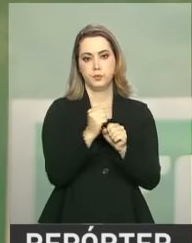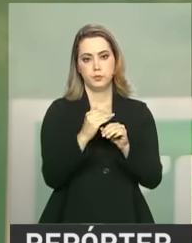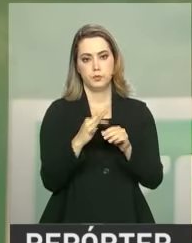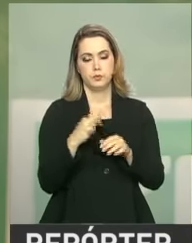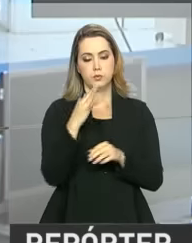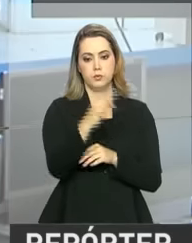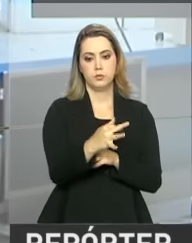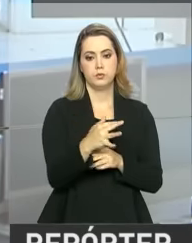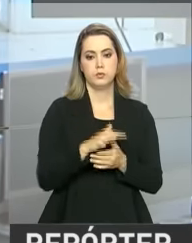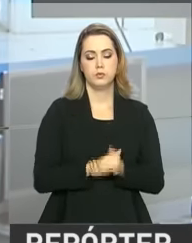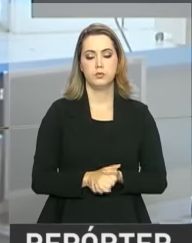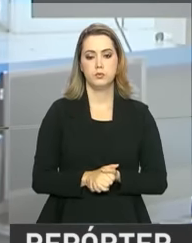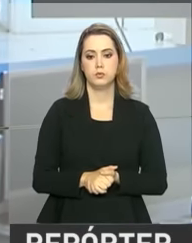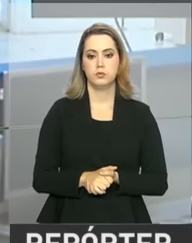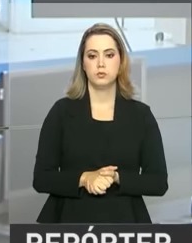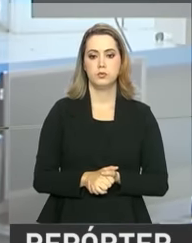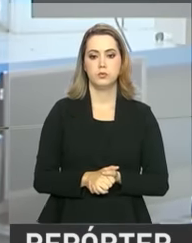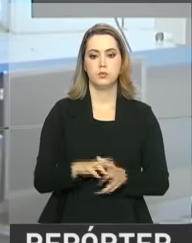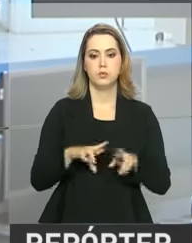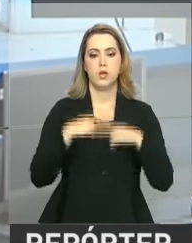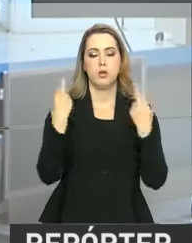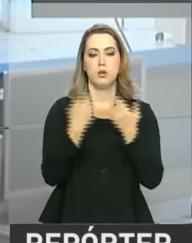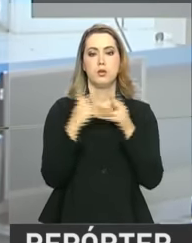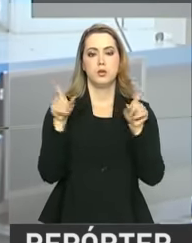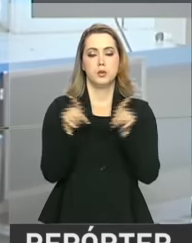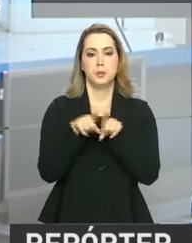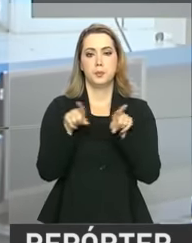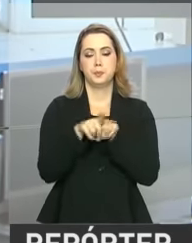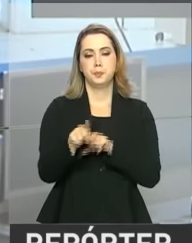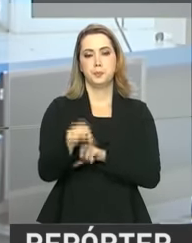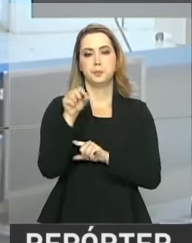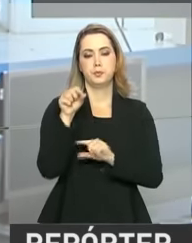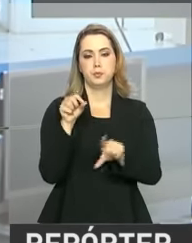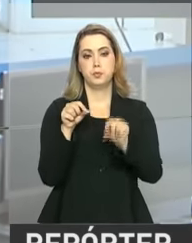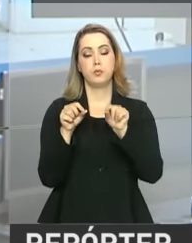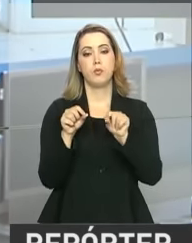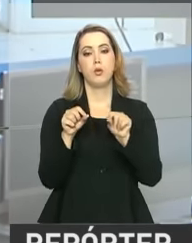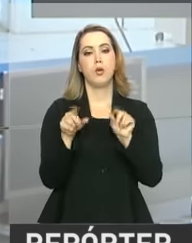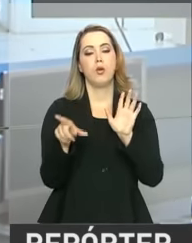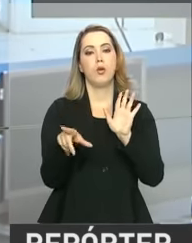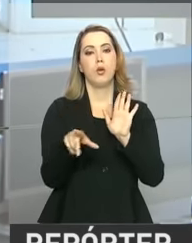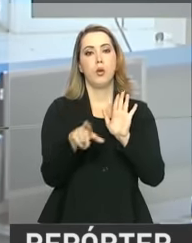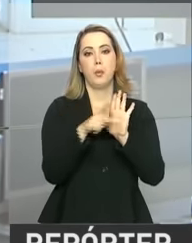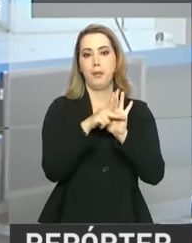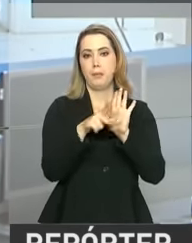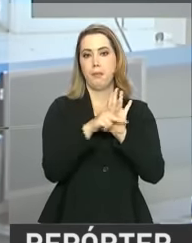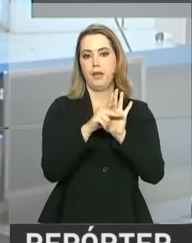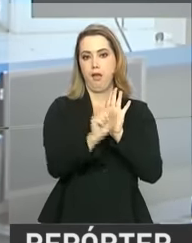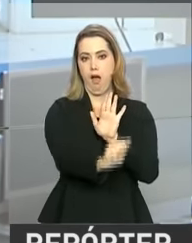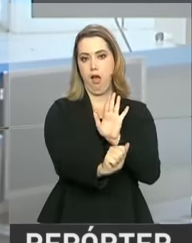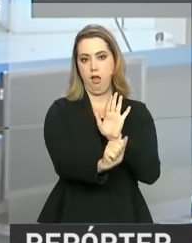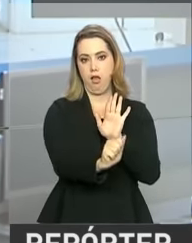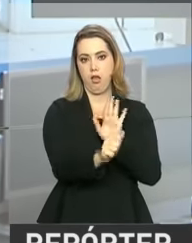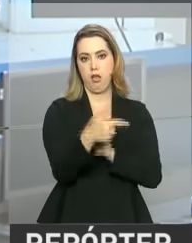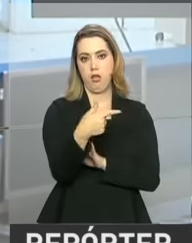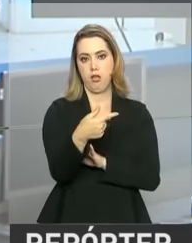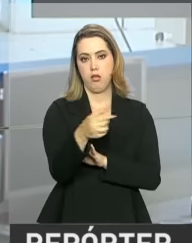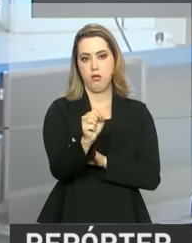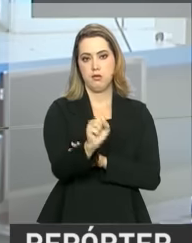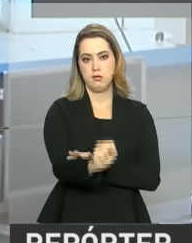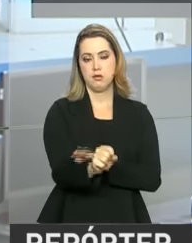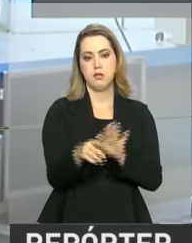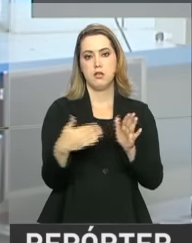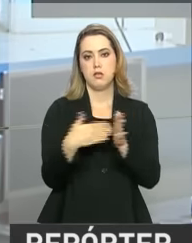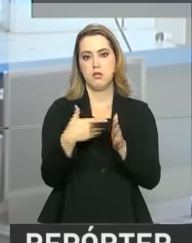vem. Na reunião também foi definido o orçamento plurianual 2018-2020. Nos próximos